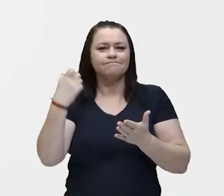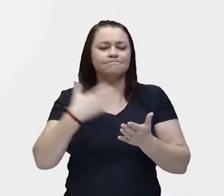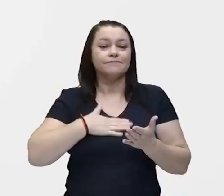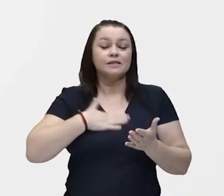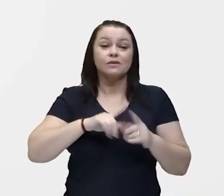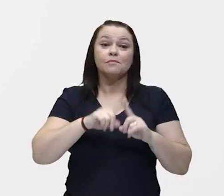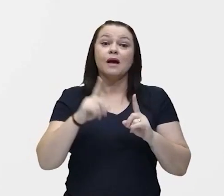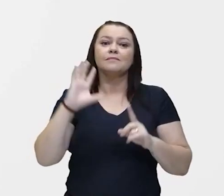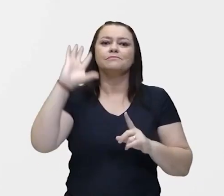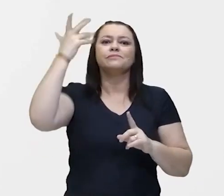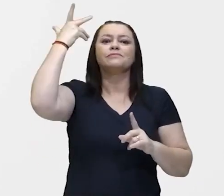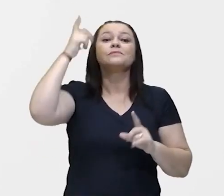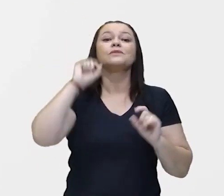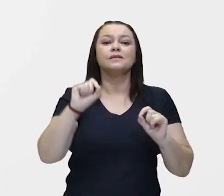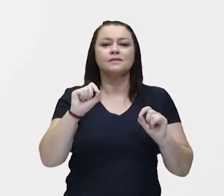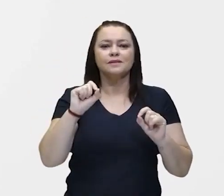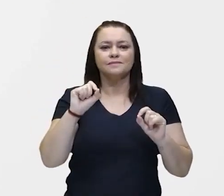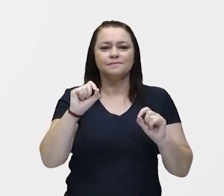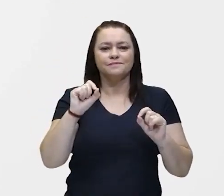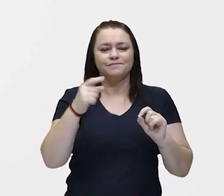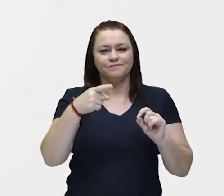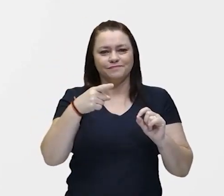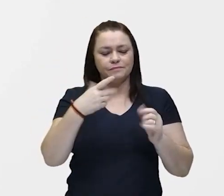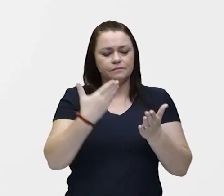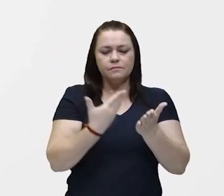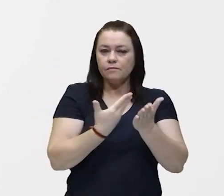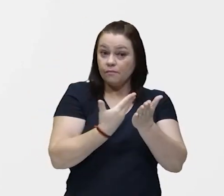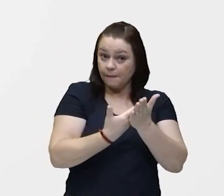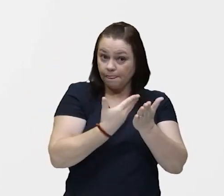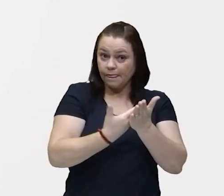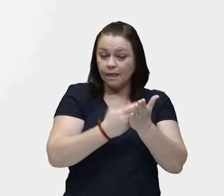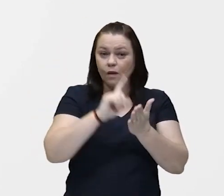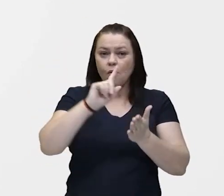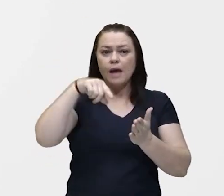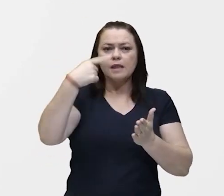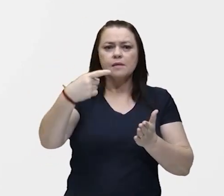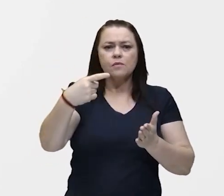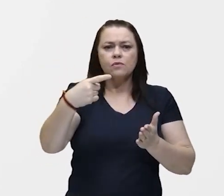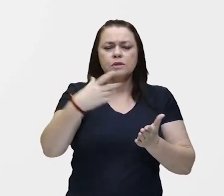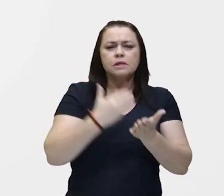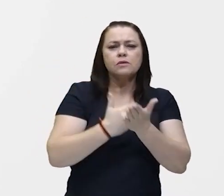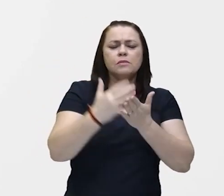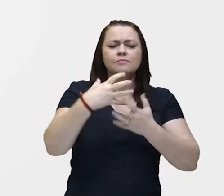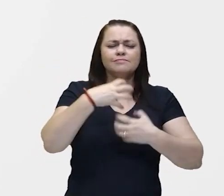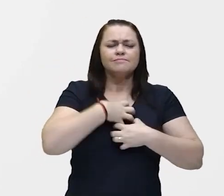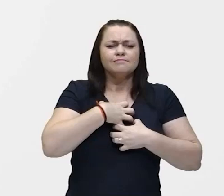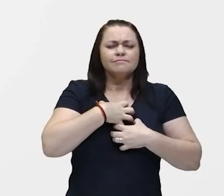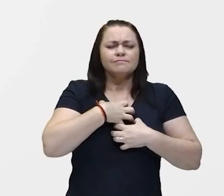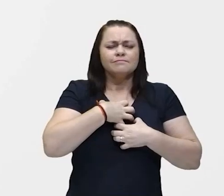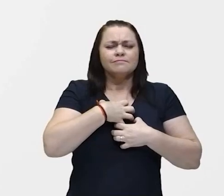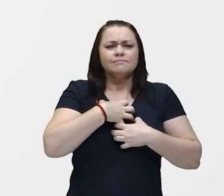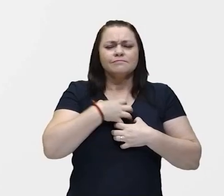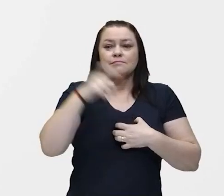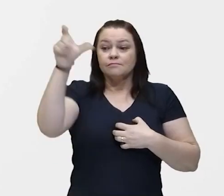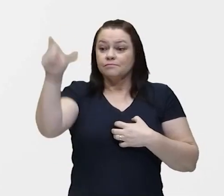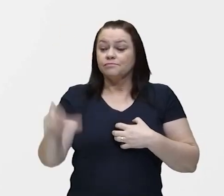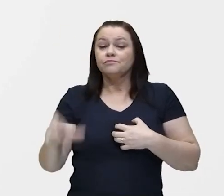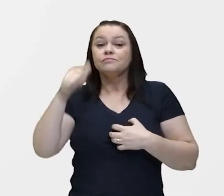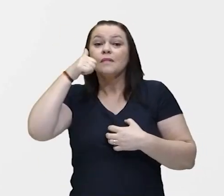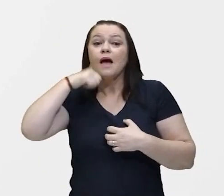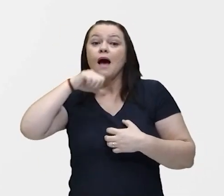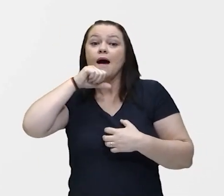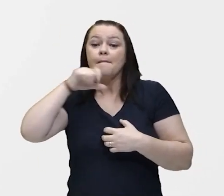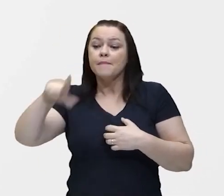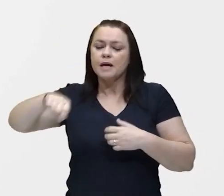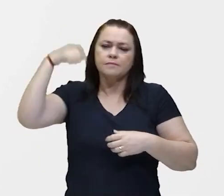tela. Após a aula, Lucas se sentiu mal e sua mãe trouxe um termômetro e pôs